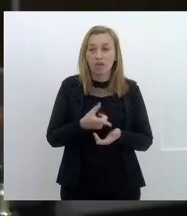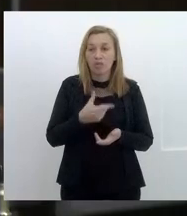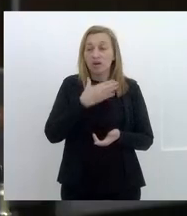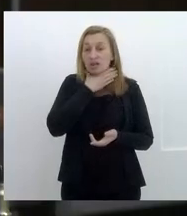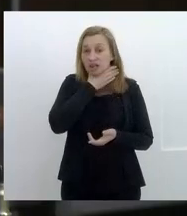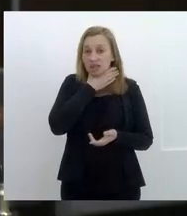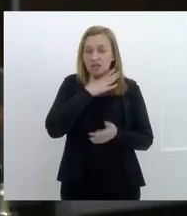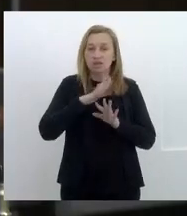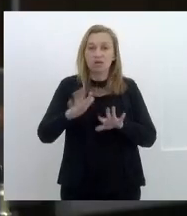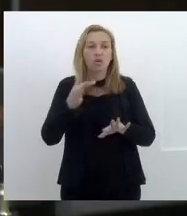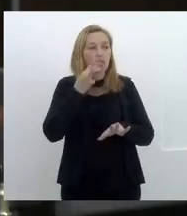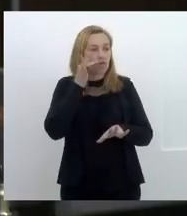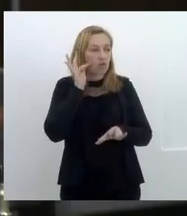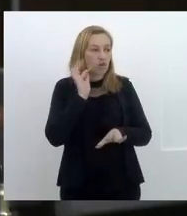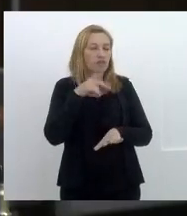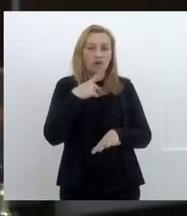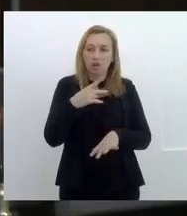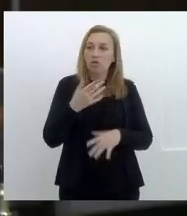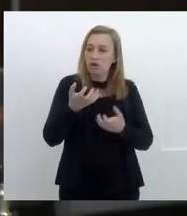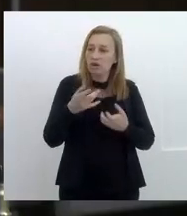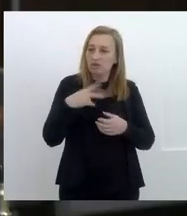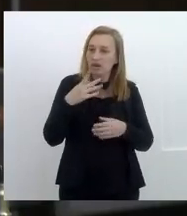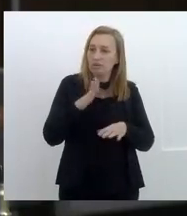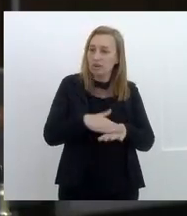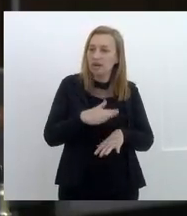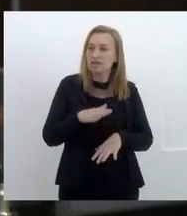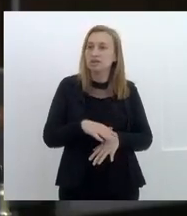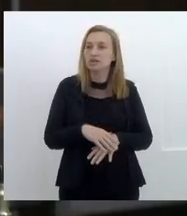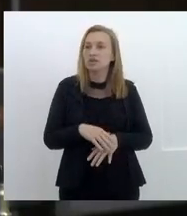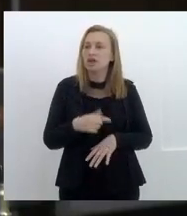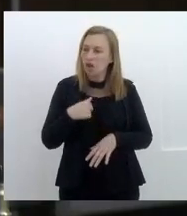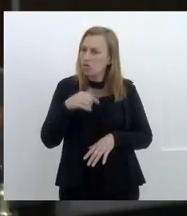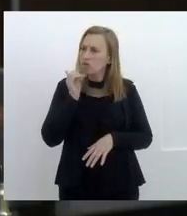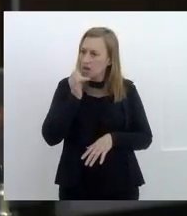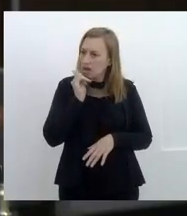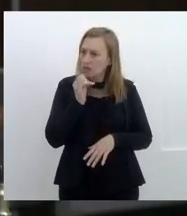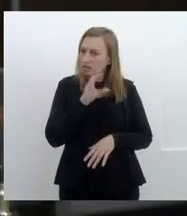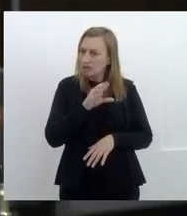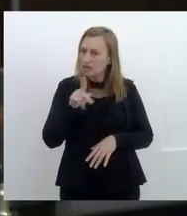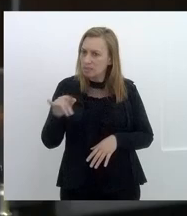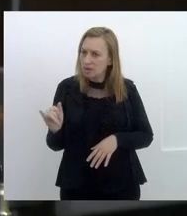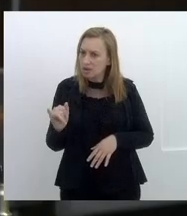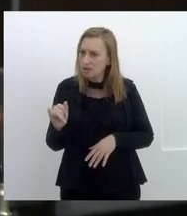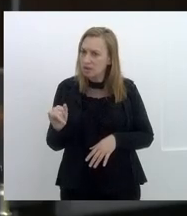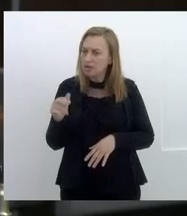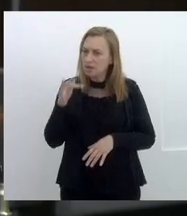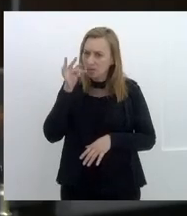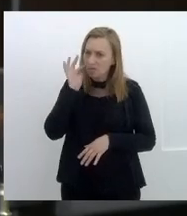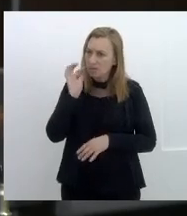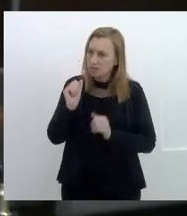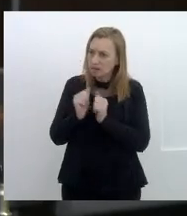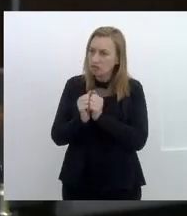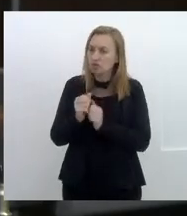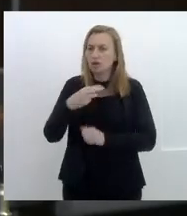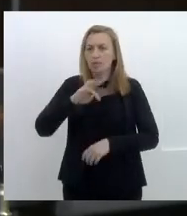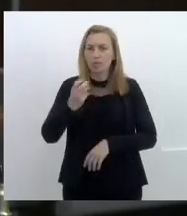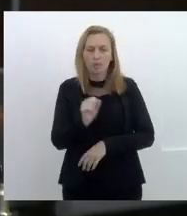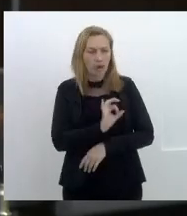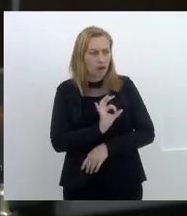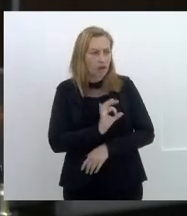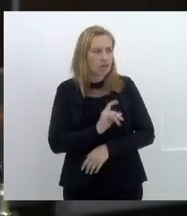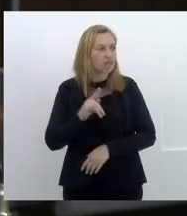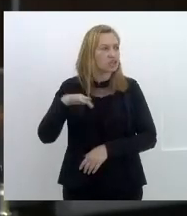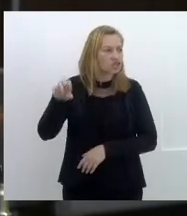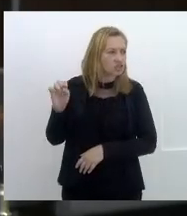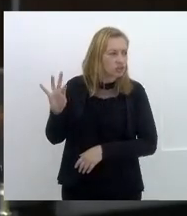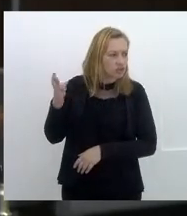Flávio mencionou mas eu quero recuperar E aí concluido mesmo eu fui um relatório essa CPI que o Flávio presidiu que a Marta participou Alexandre